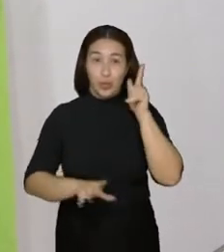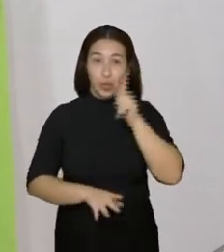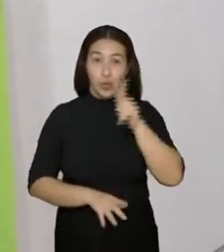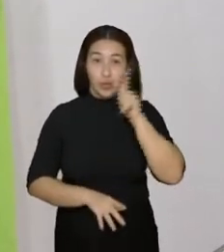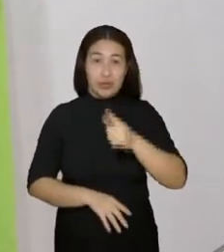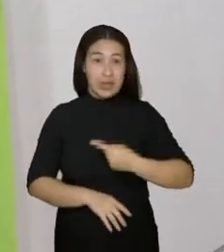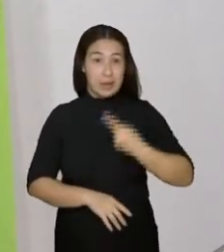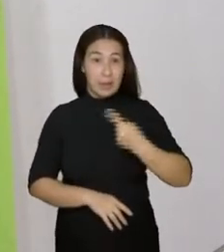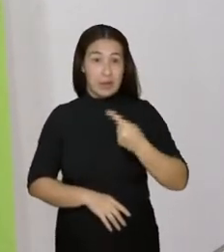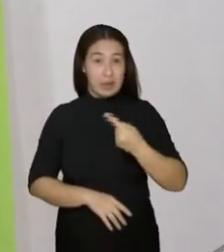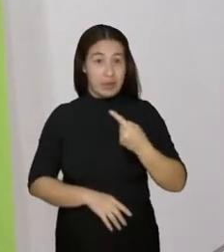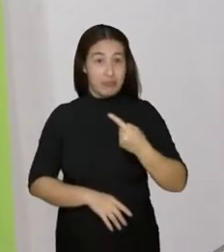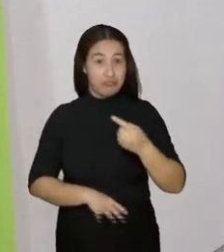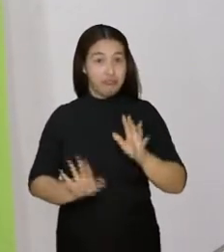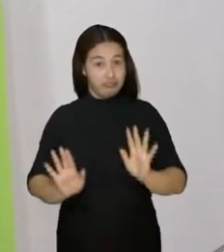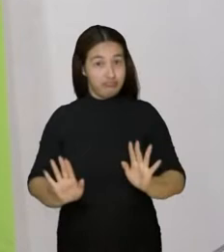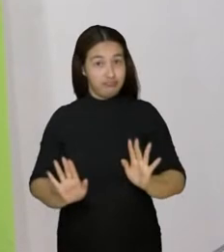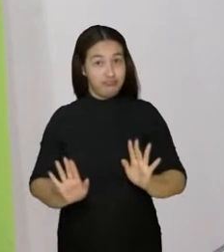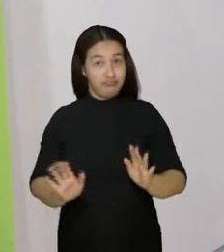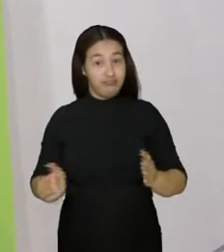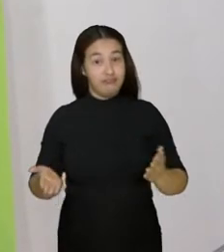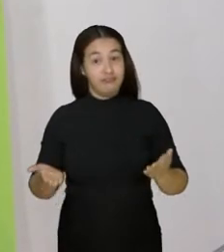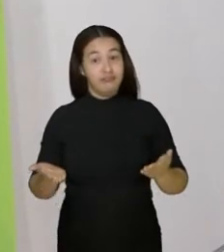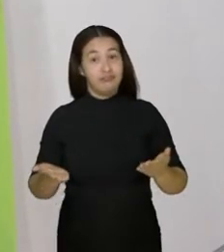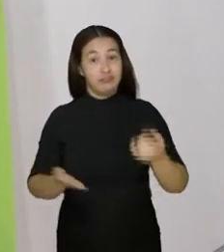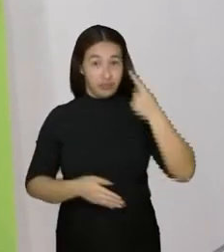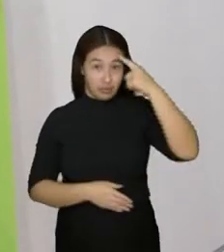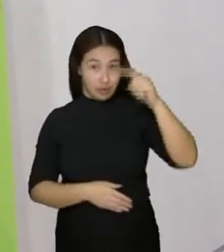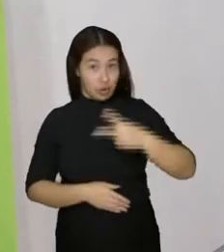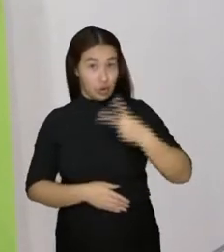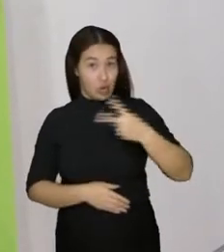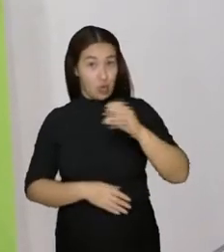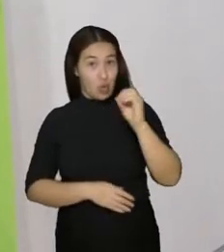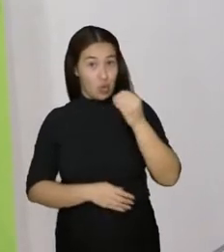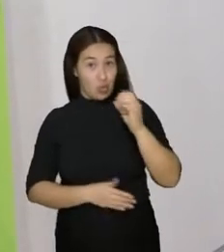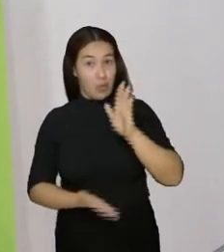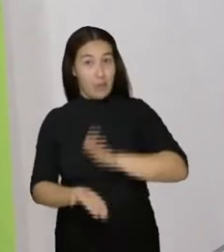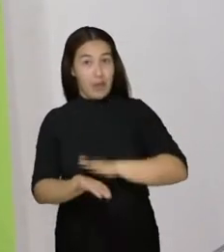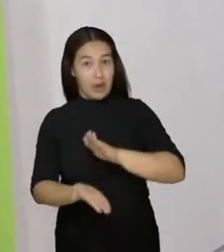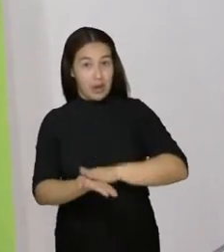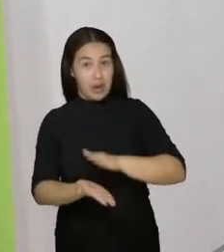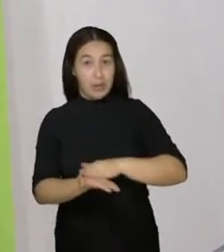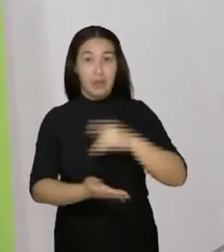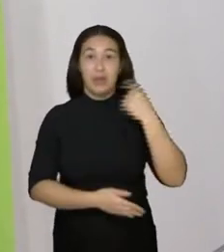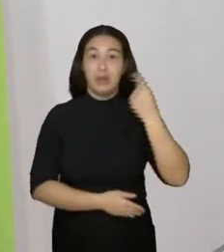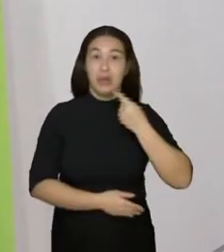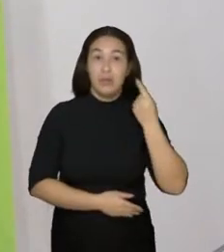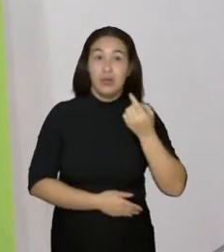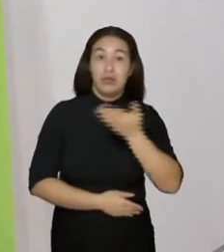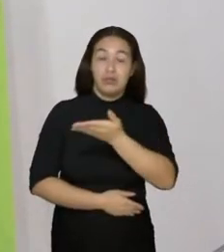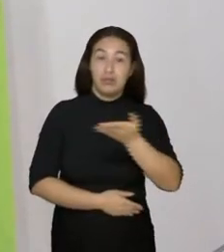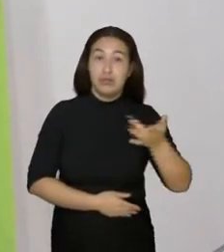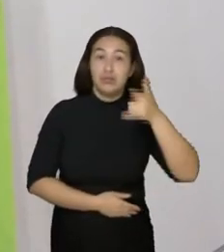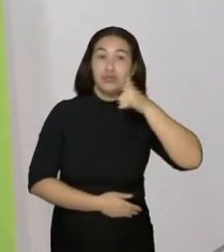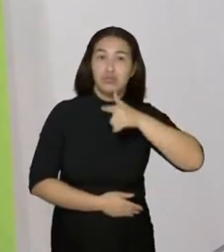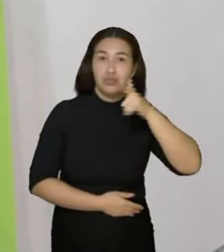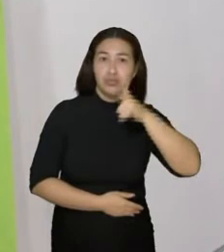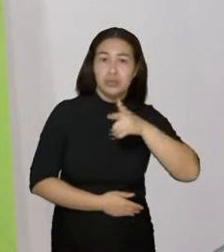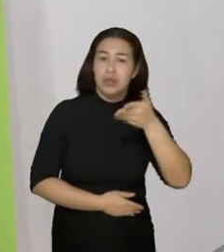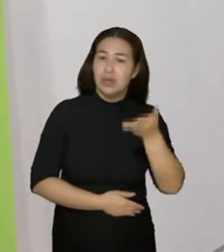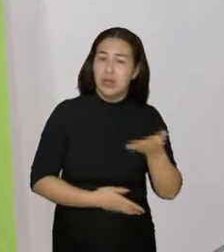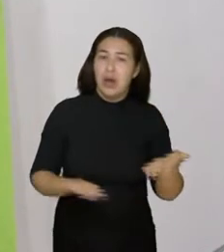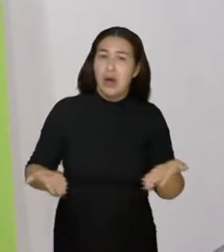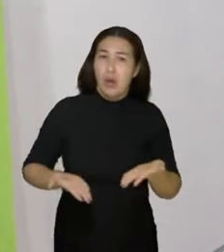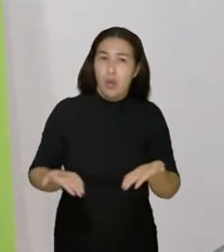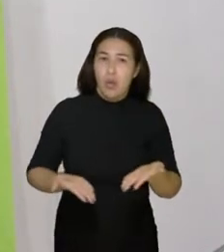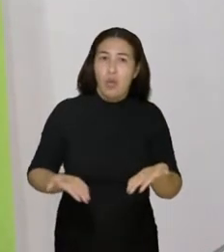dia 2 de outubro parabenizar os deputados que concorreram essa eleição que deram seus